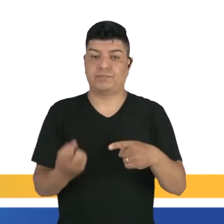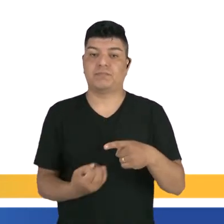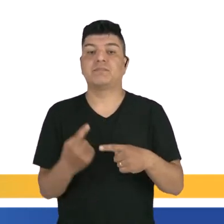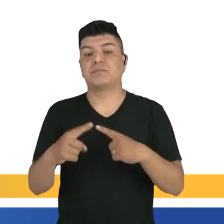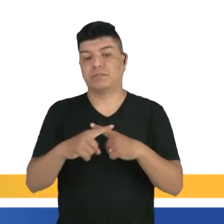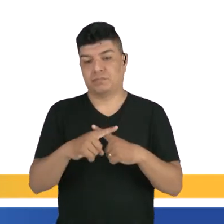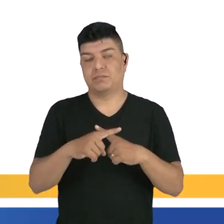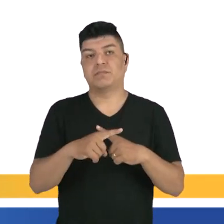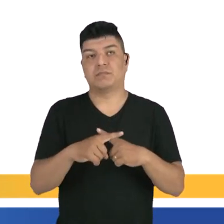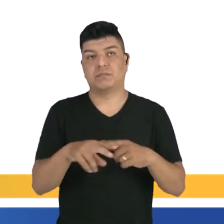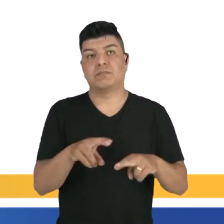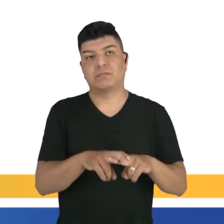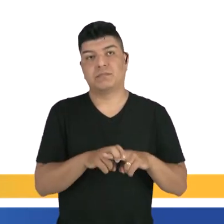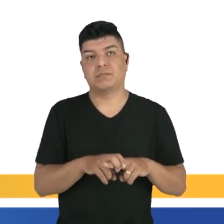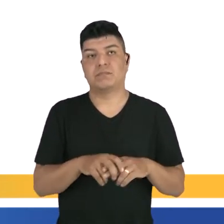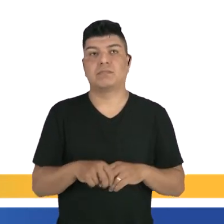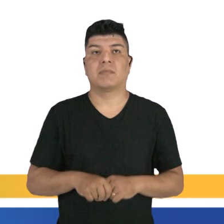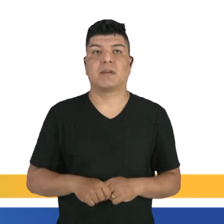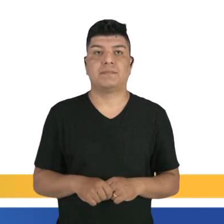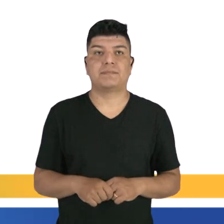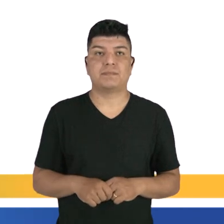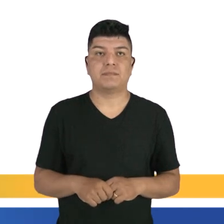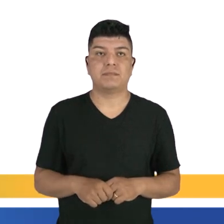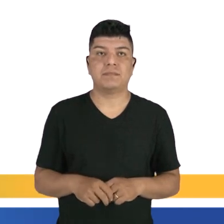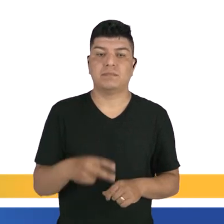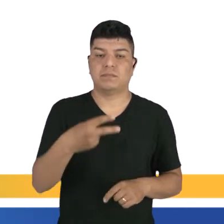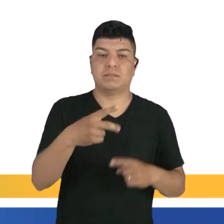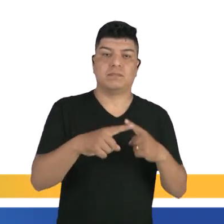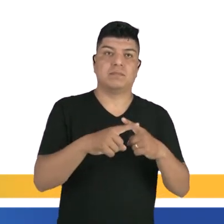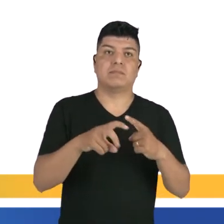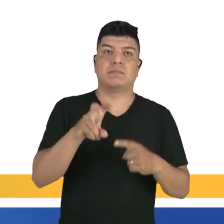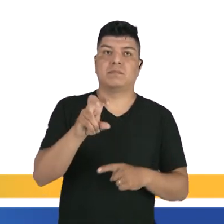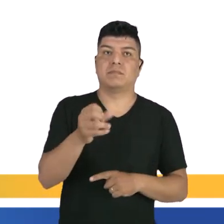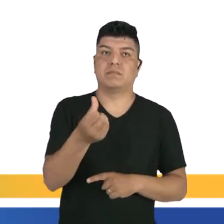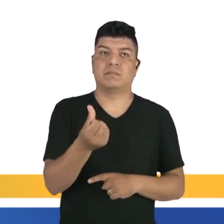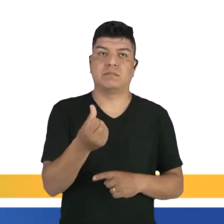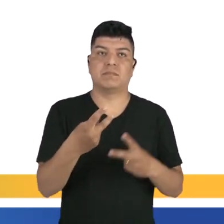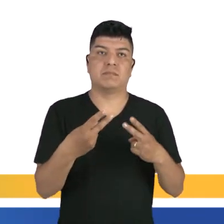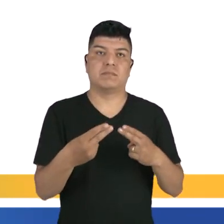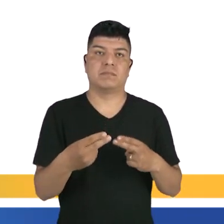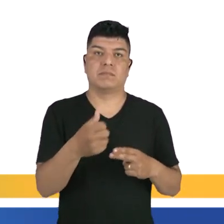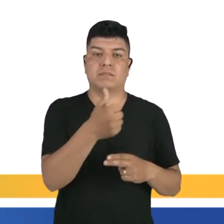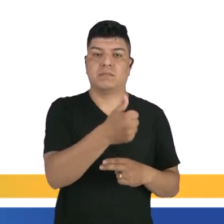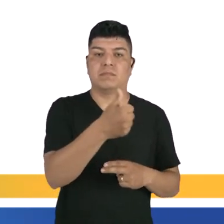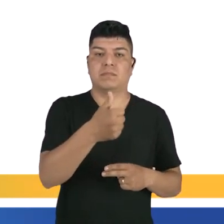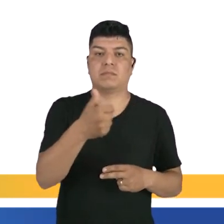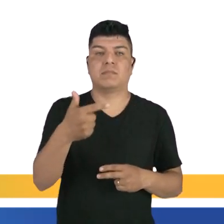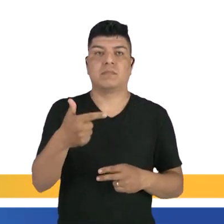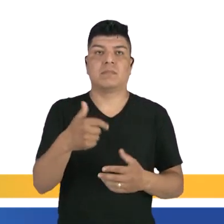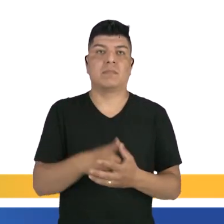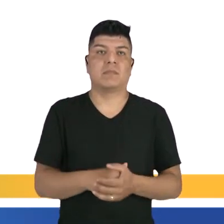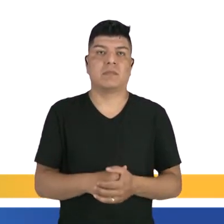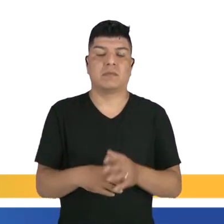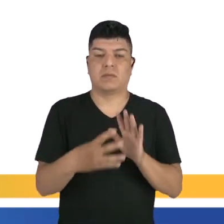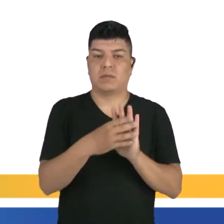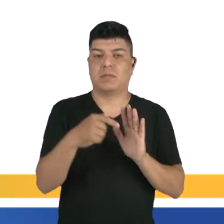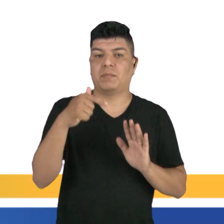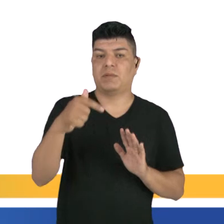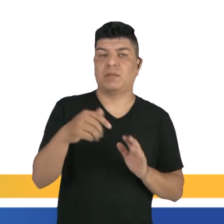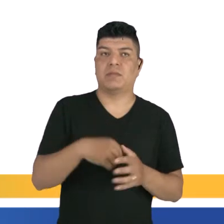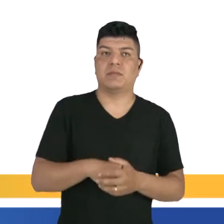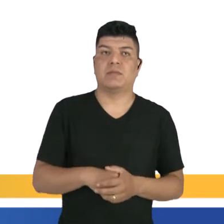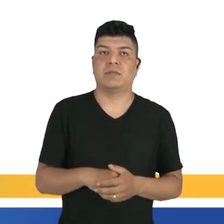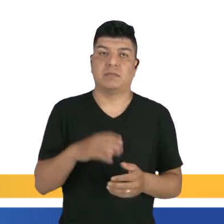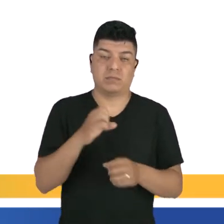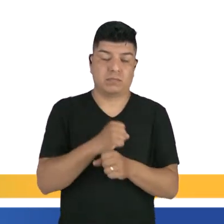aqui embaixo, né? Aí eu vou multiplicar aqui, 2 vezes 56 dá 112, repito o 7. Aí eu vou